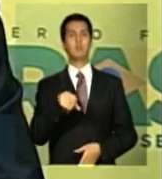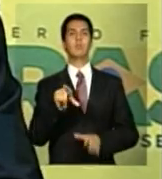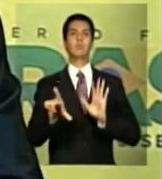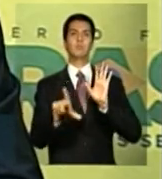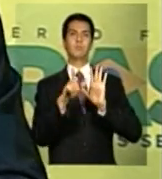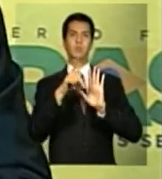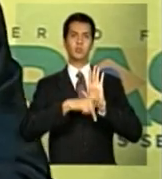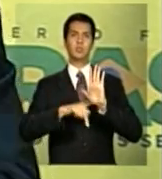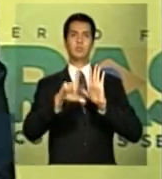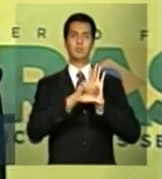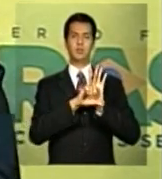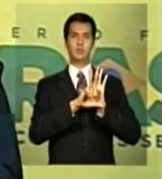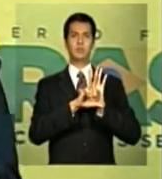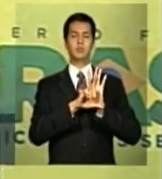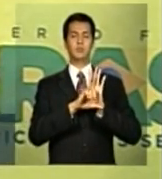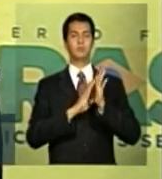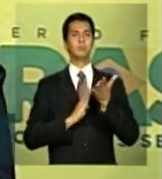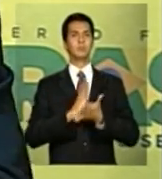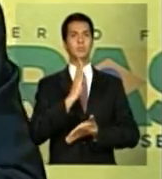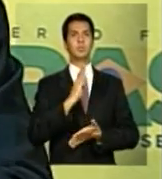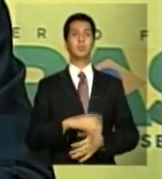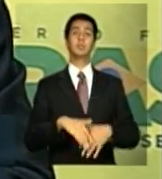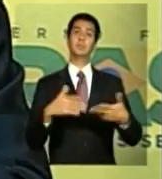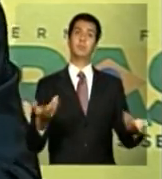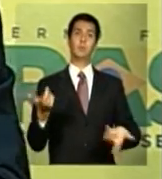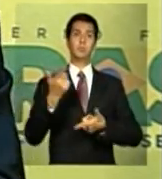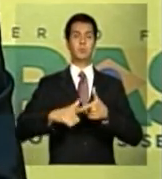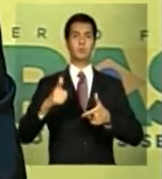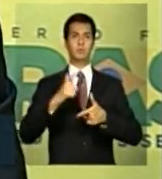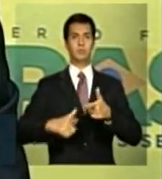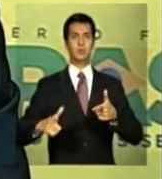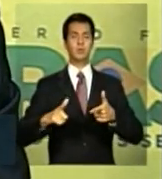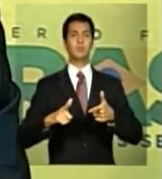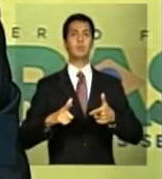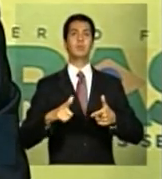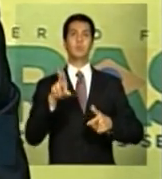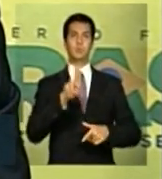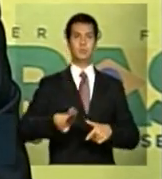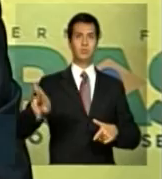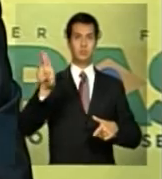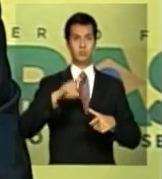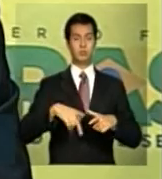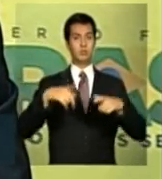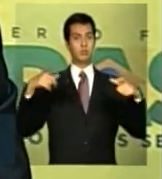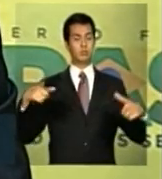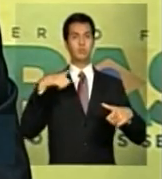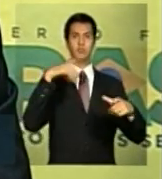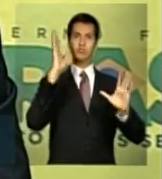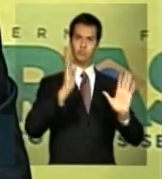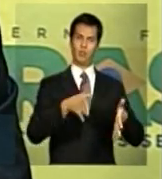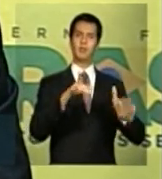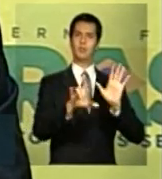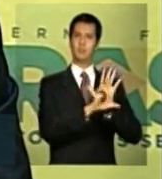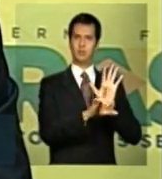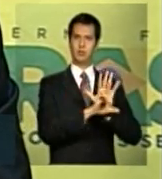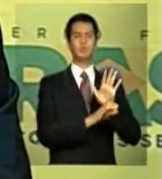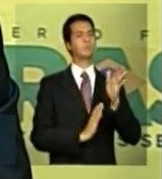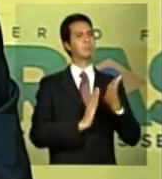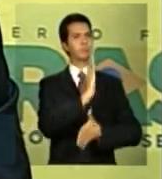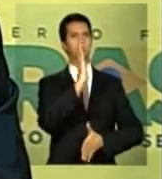Então, o primeiro problema da ampliação da rede estaria resolvido no parlamento. Mas o